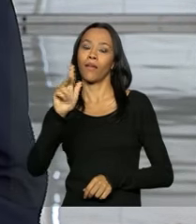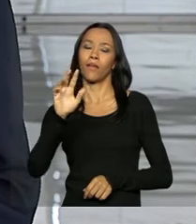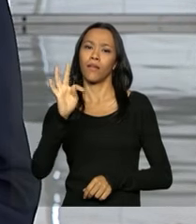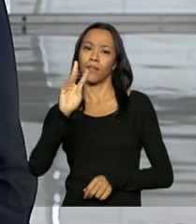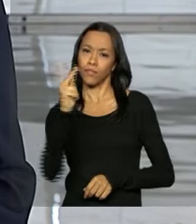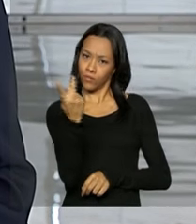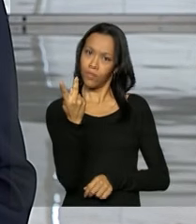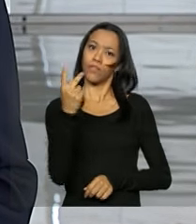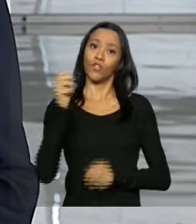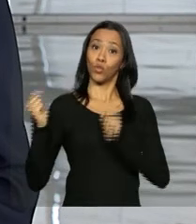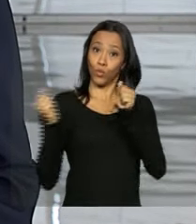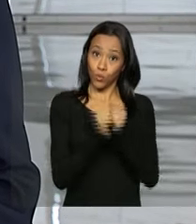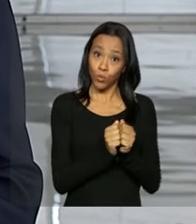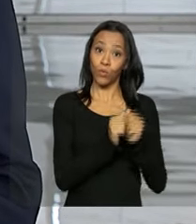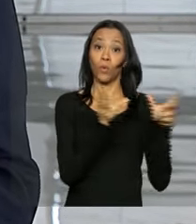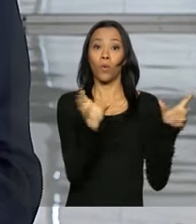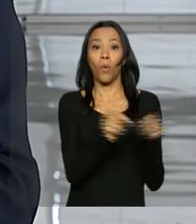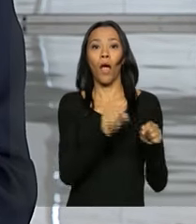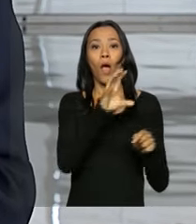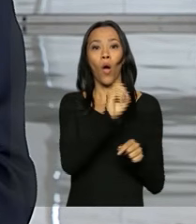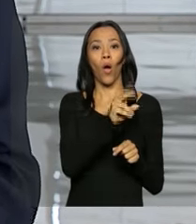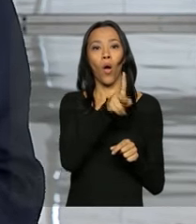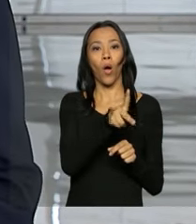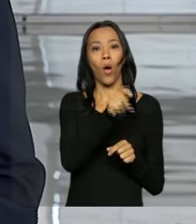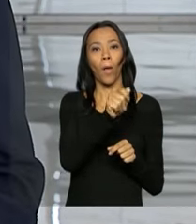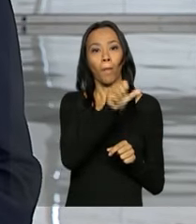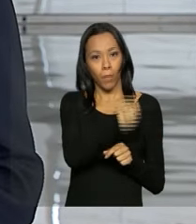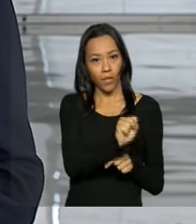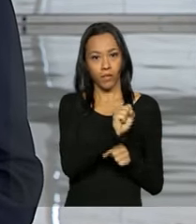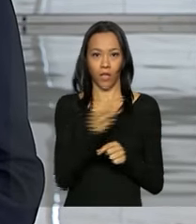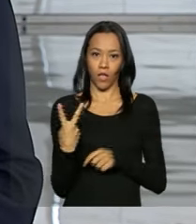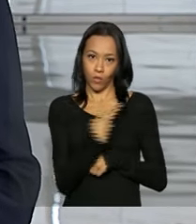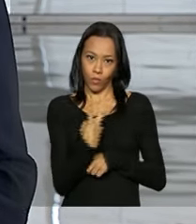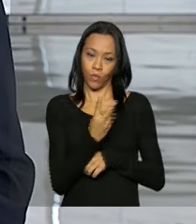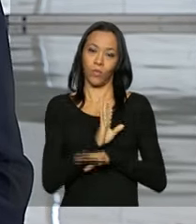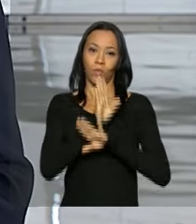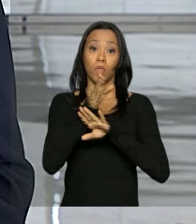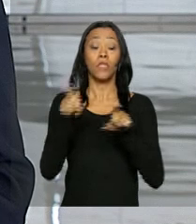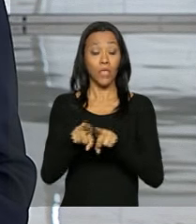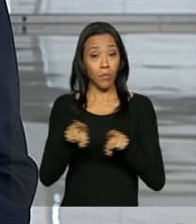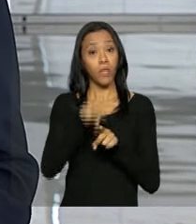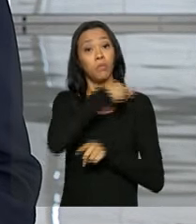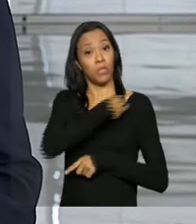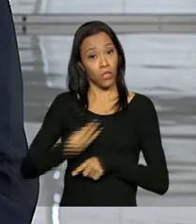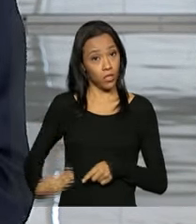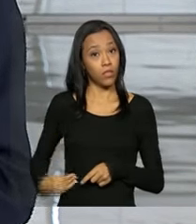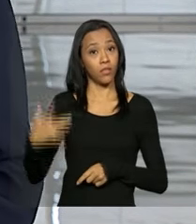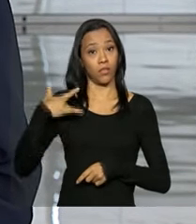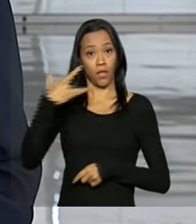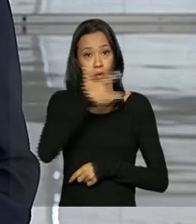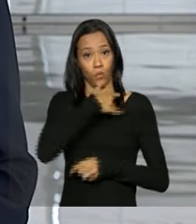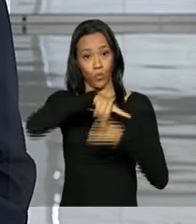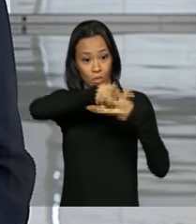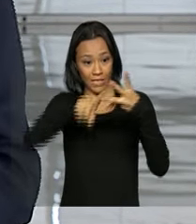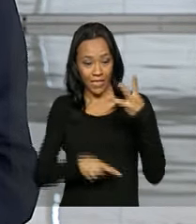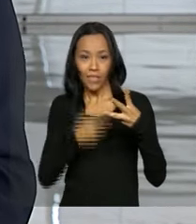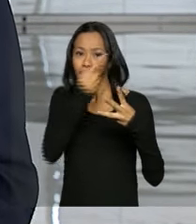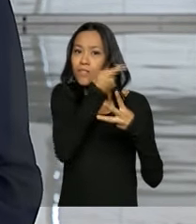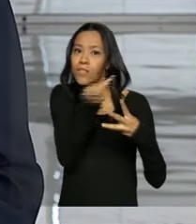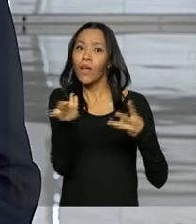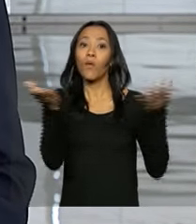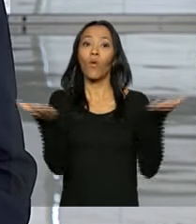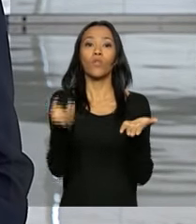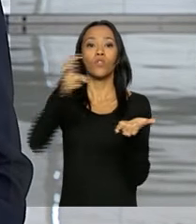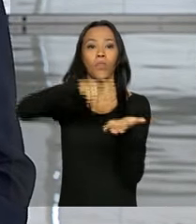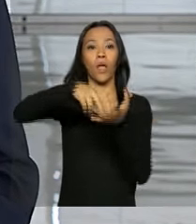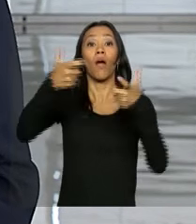organização Panamericana da saúde a carissa etien e o ministro da saúde Marcelo Castro visitaram nessa manhã